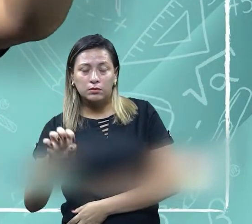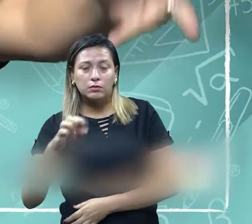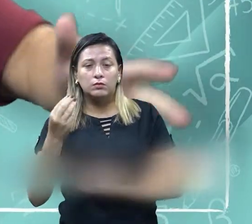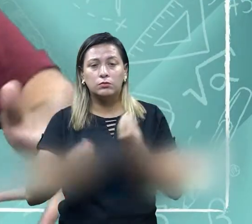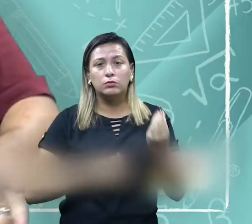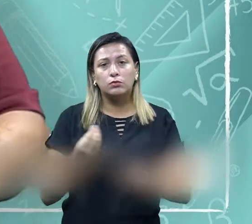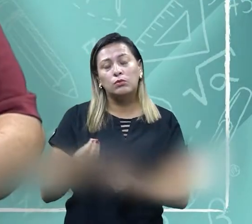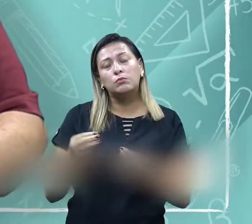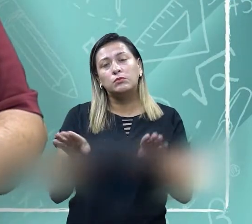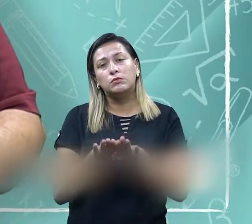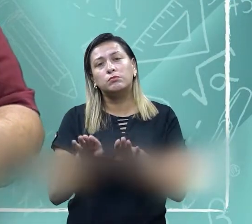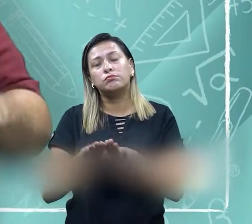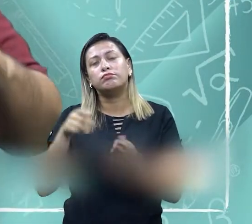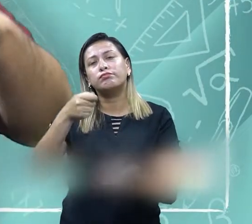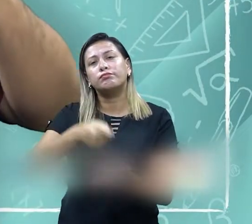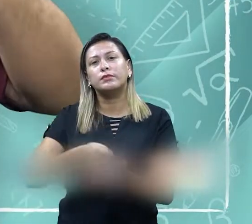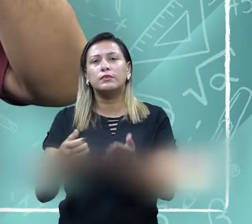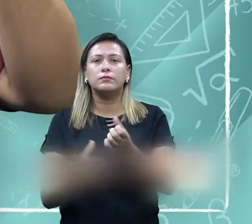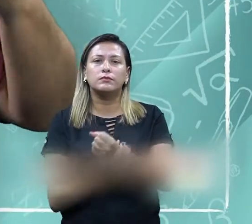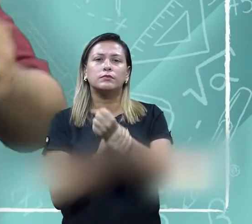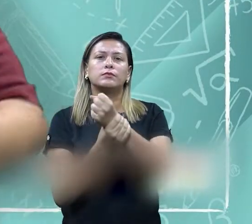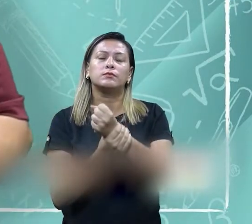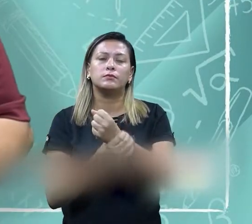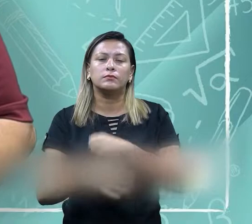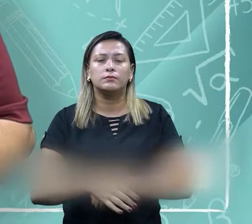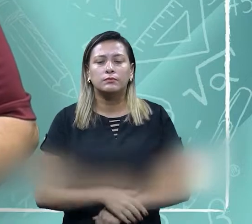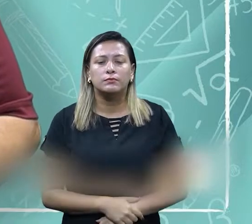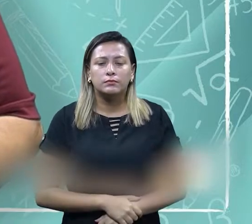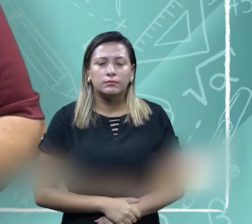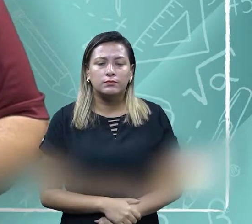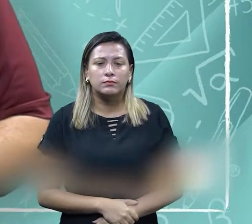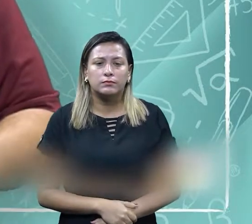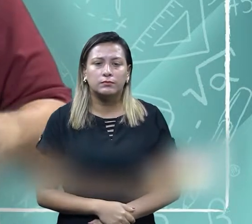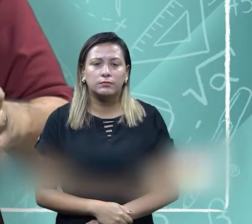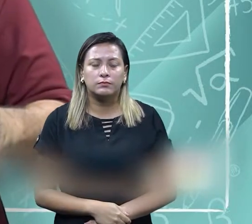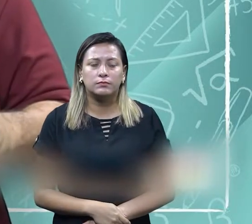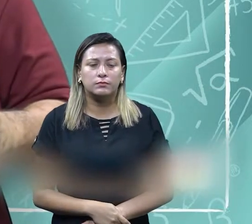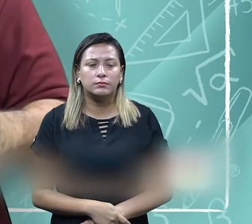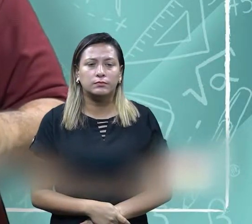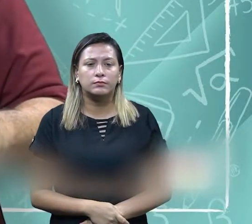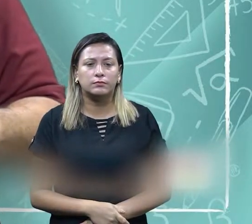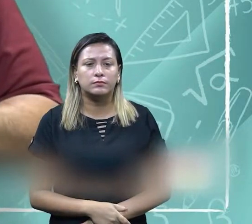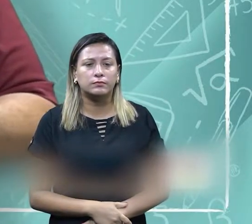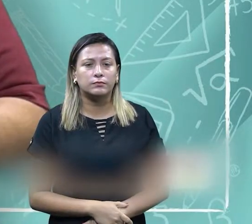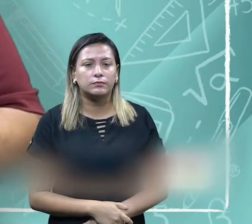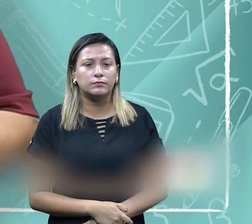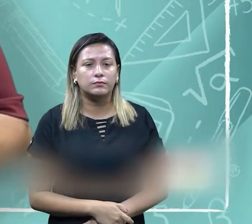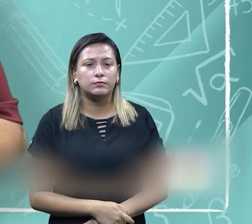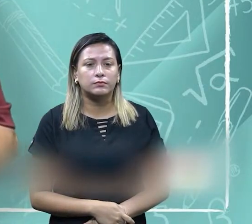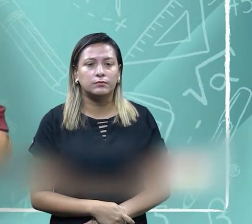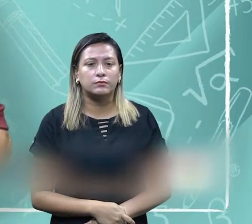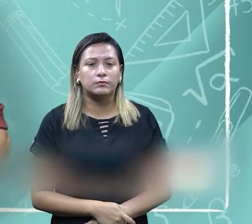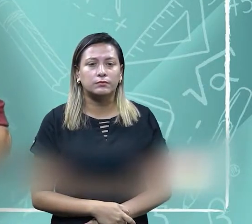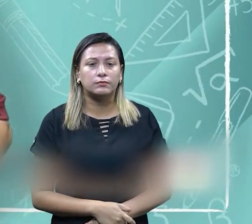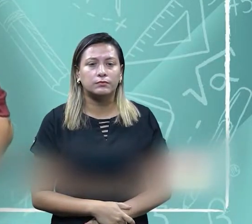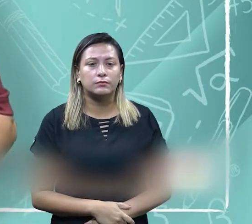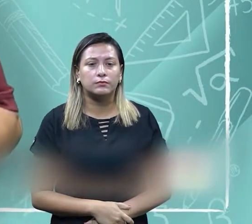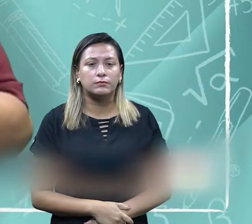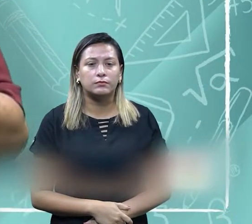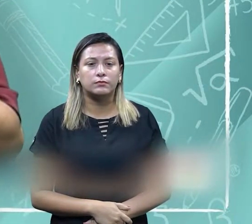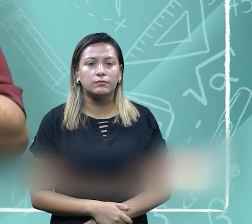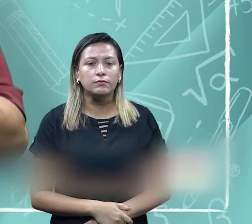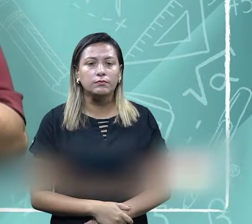Quem vai pagar o seguro, né? E quais são os riscos daquele produto, tá bom? Então, quando se fala